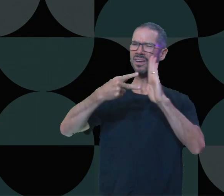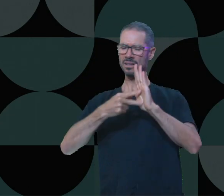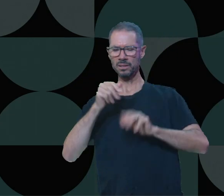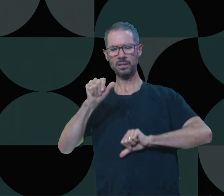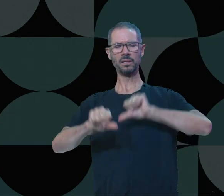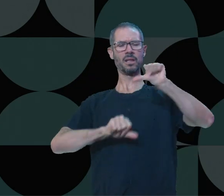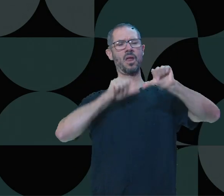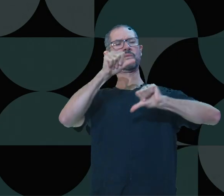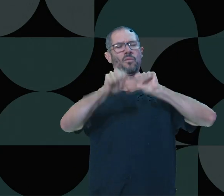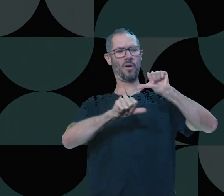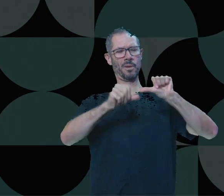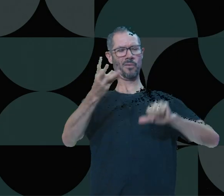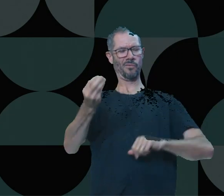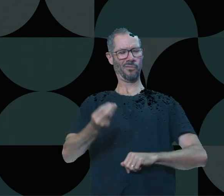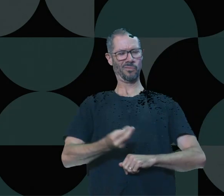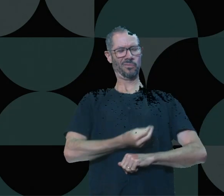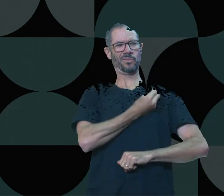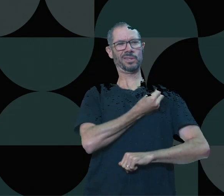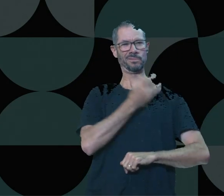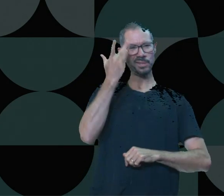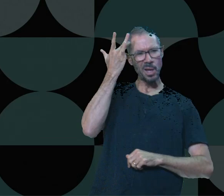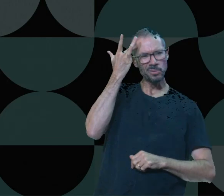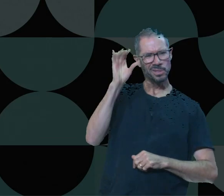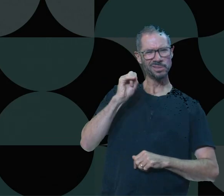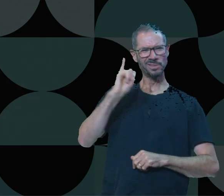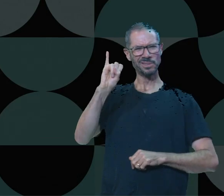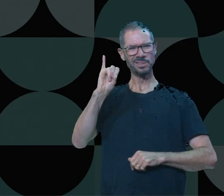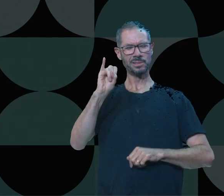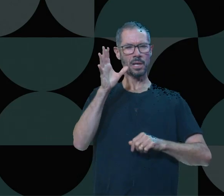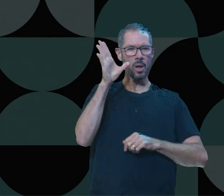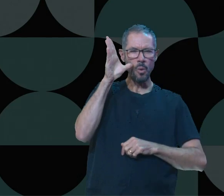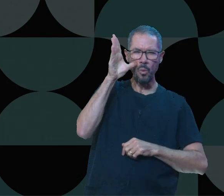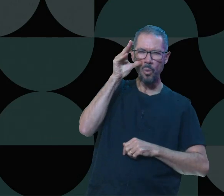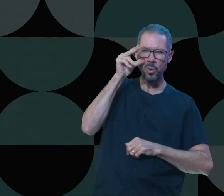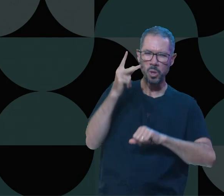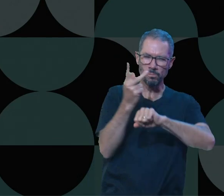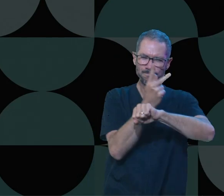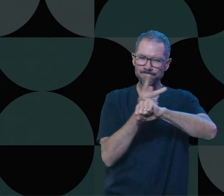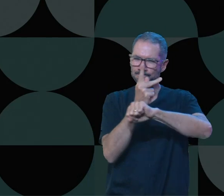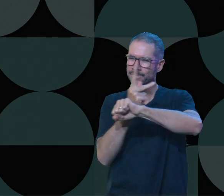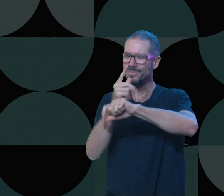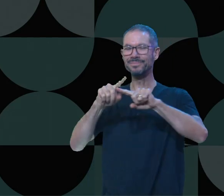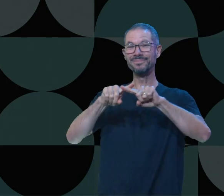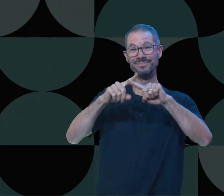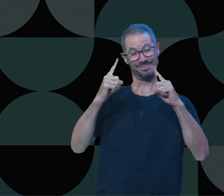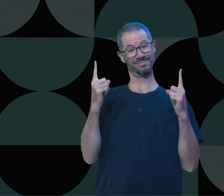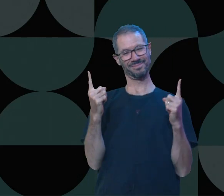num símbolo de vida. Eu não sei se já teve a curiosidade de procurar, mas